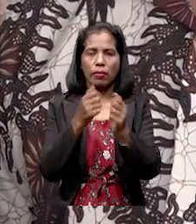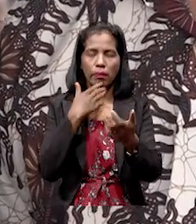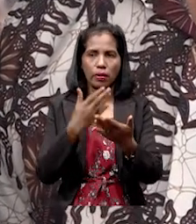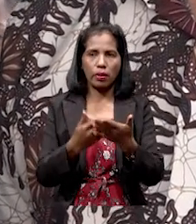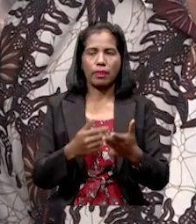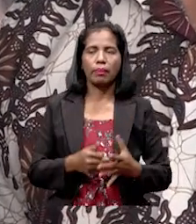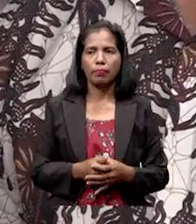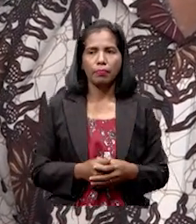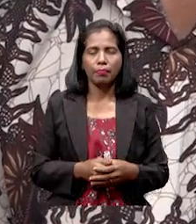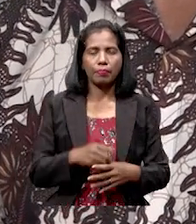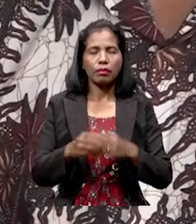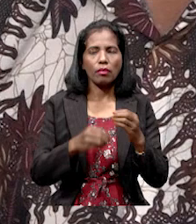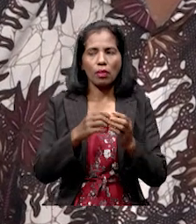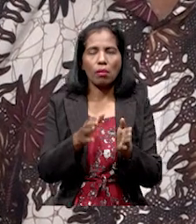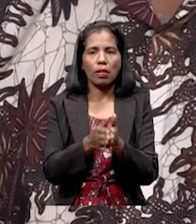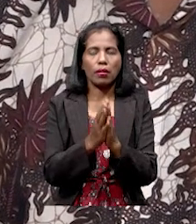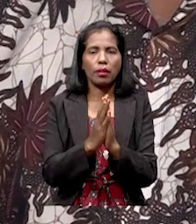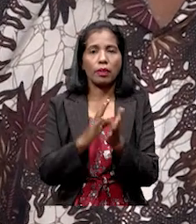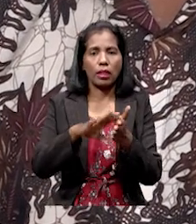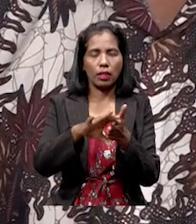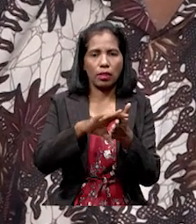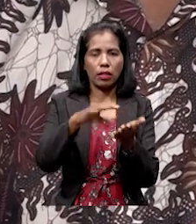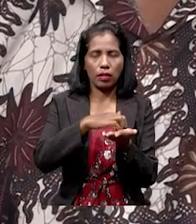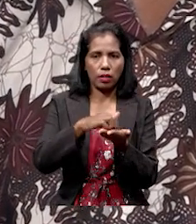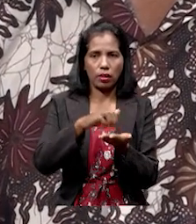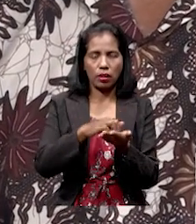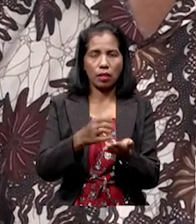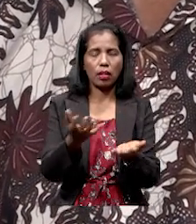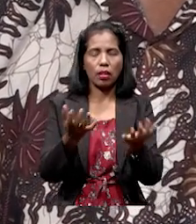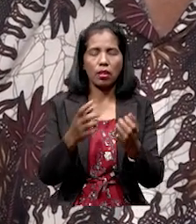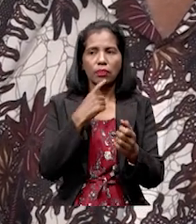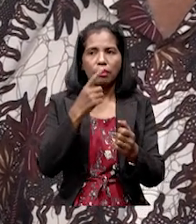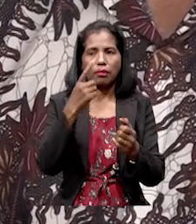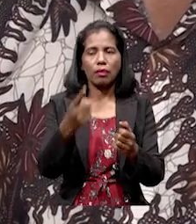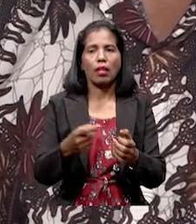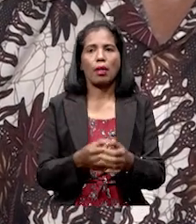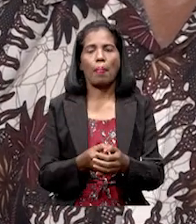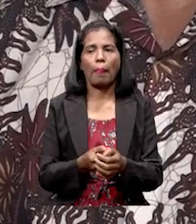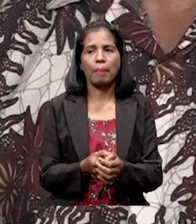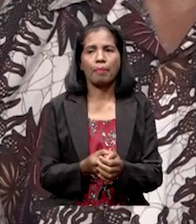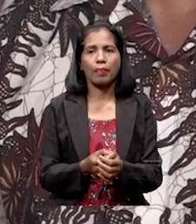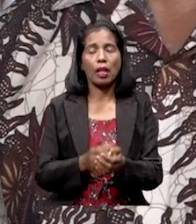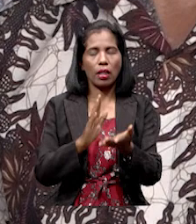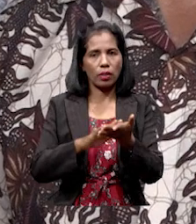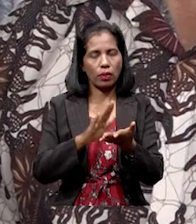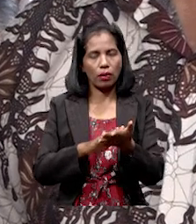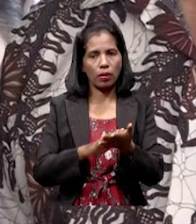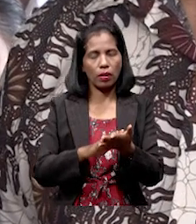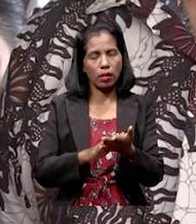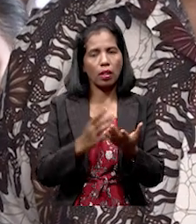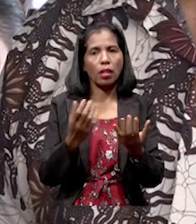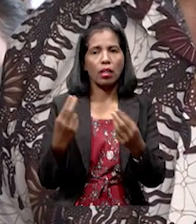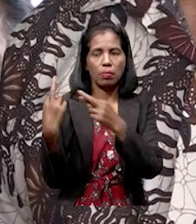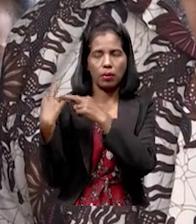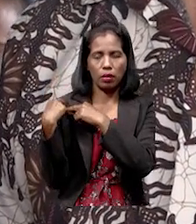dane, kona ba licença ne, akara katete katak ne fundação minha responsabilidade para tu